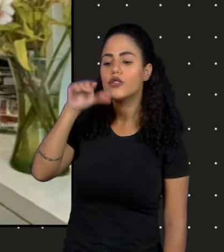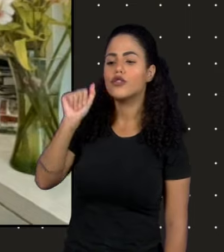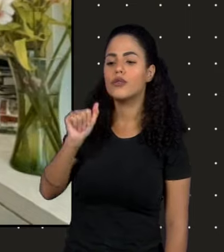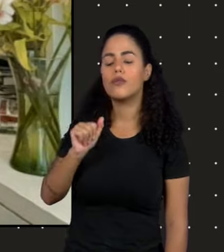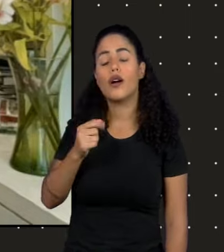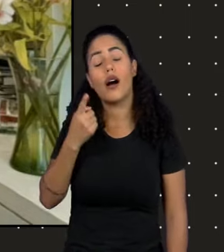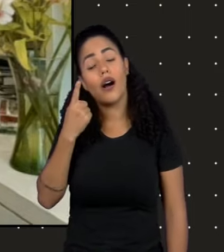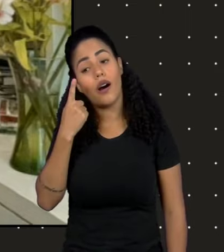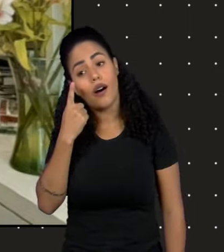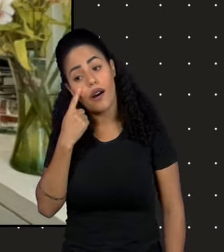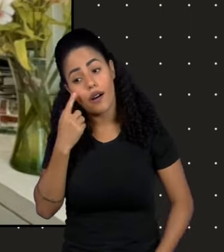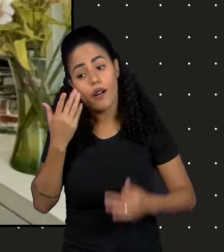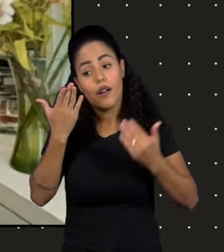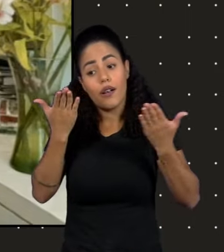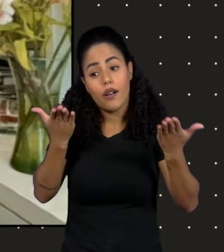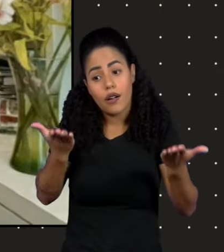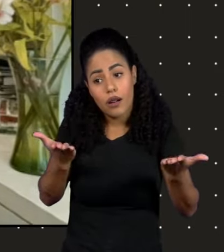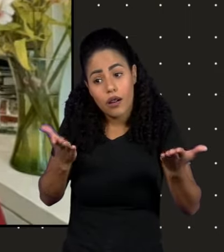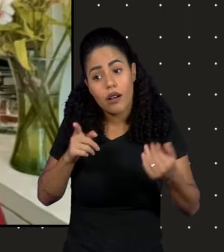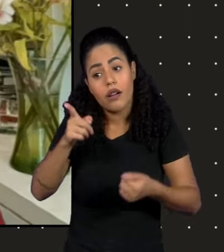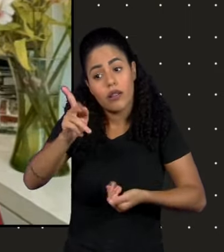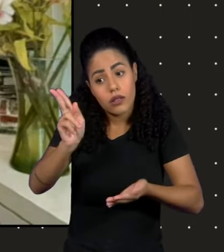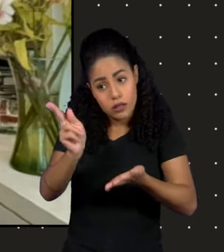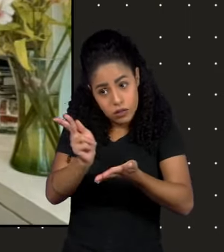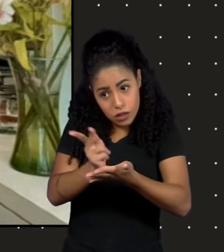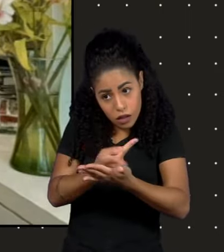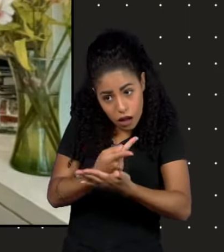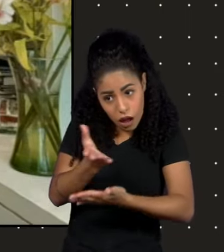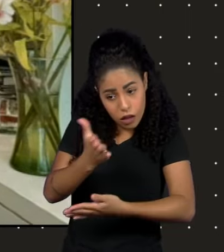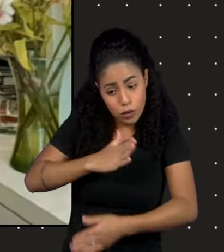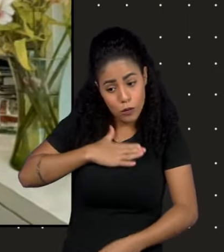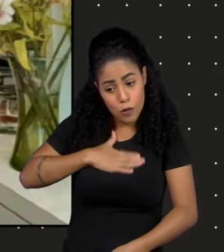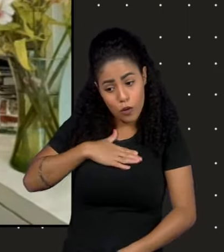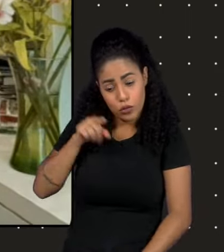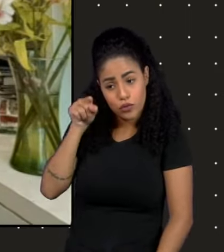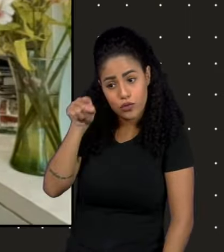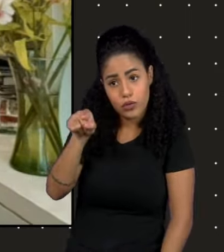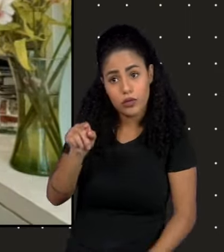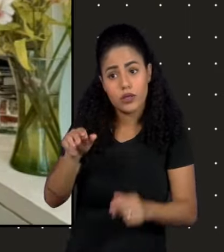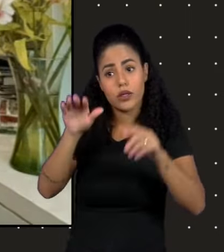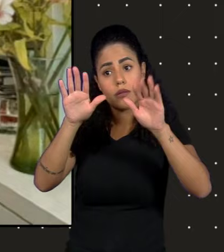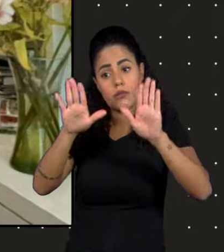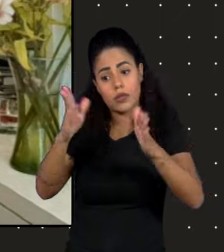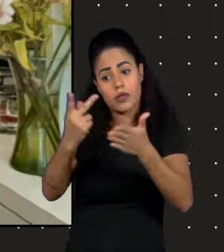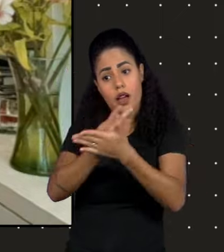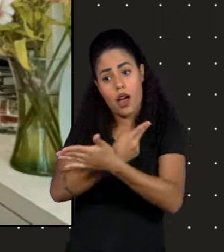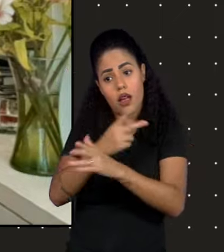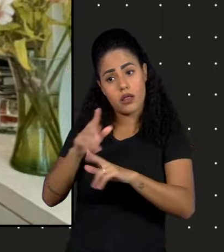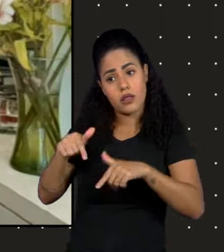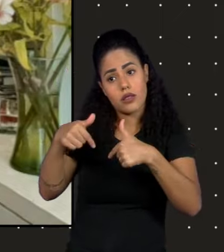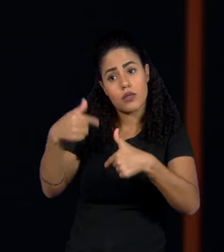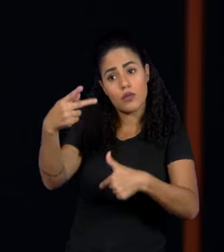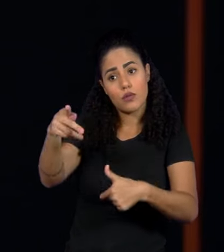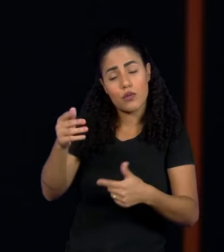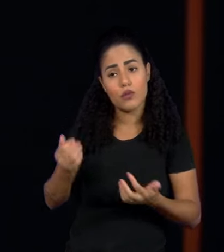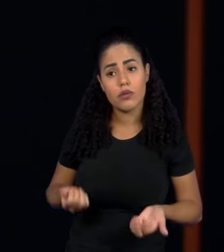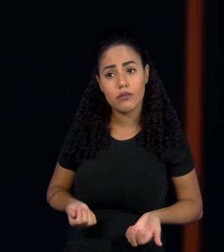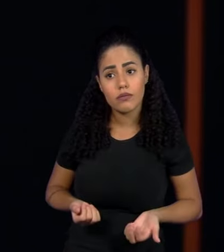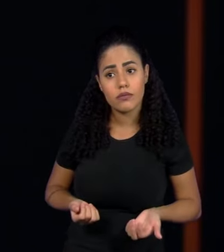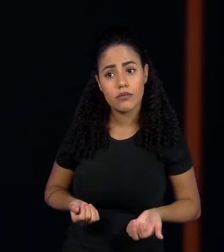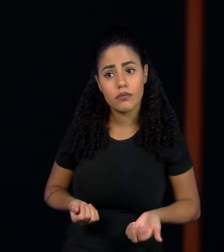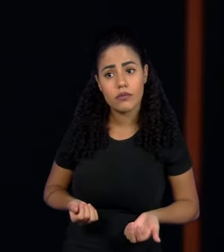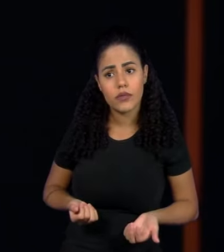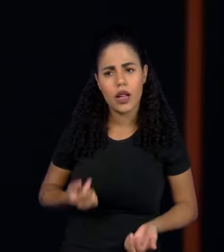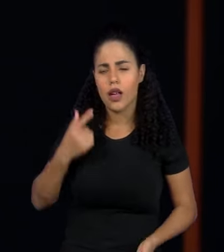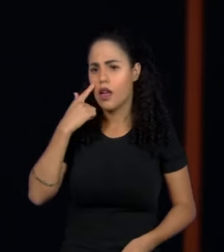disse: olha, meu filho, todos nós gostamos muito de você aqui no colégio, mas você fez a única coisa que não se